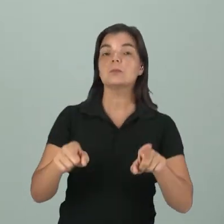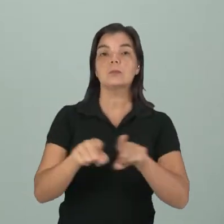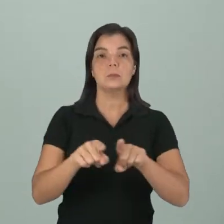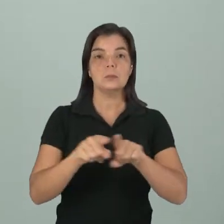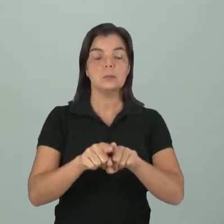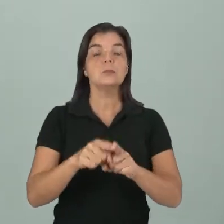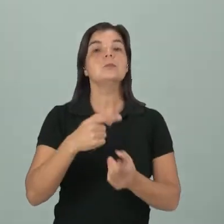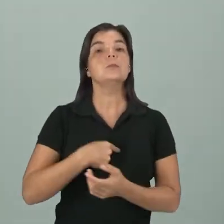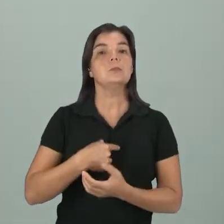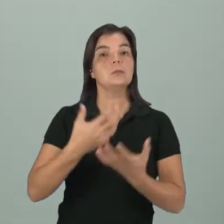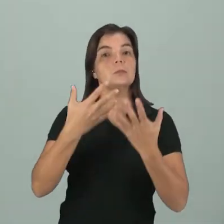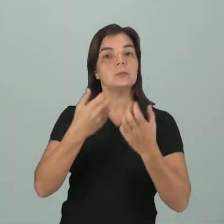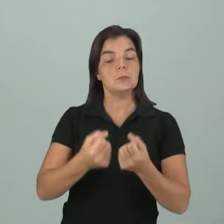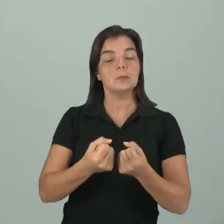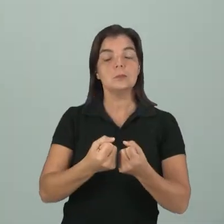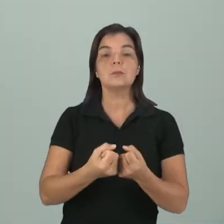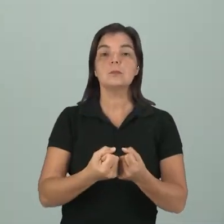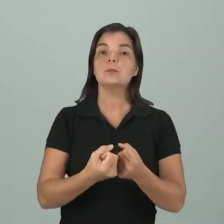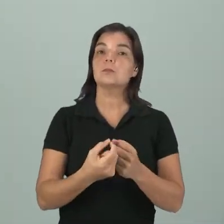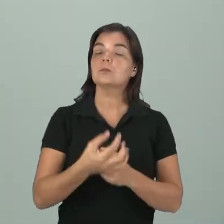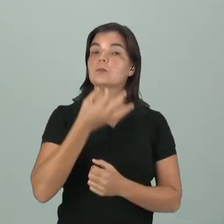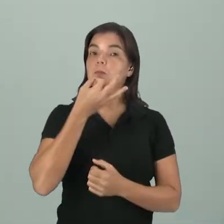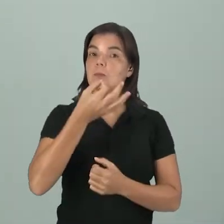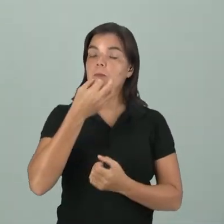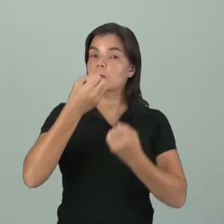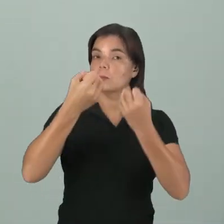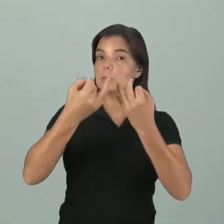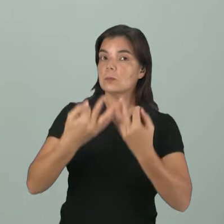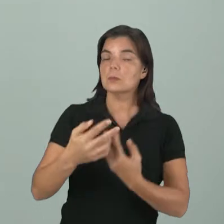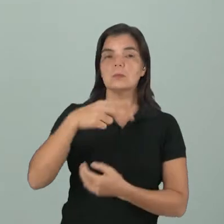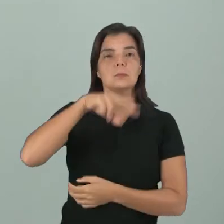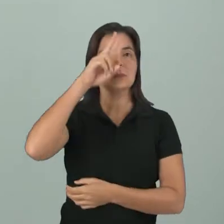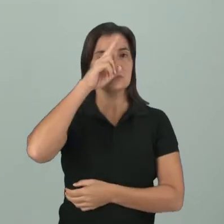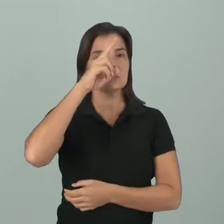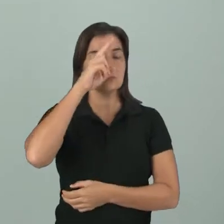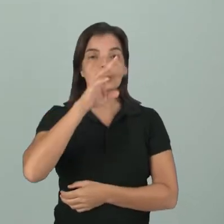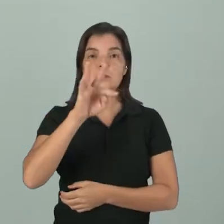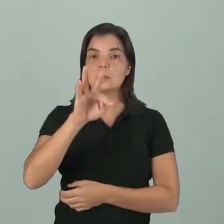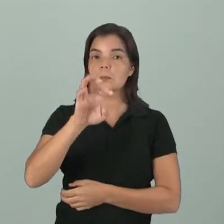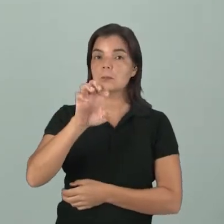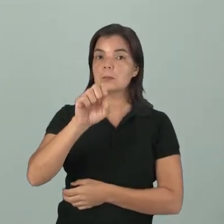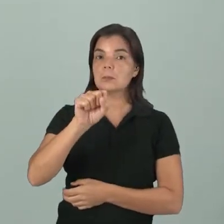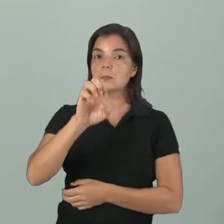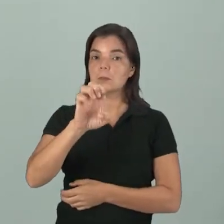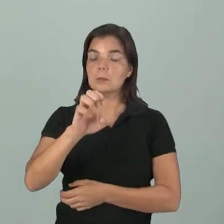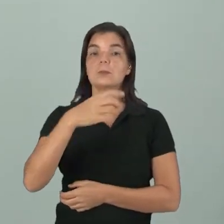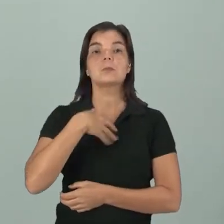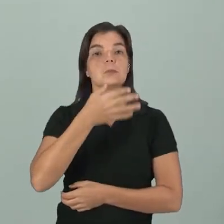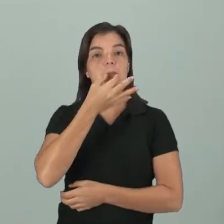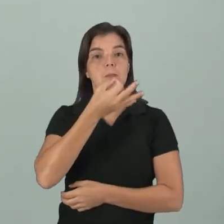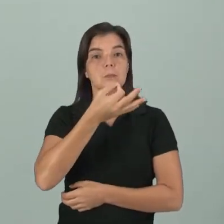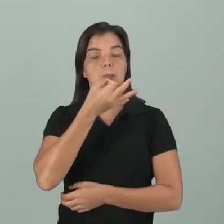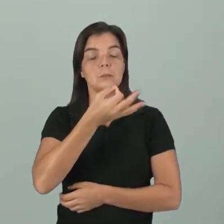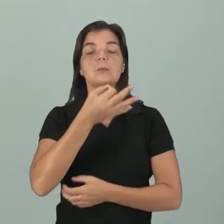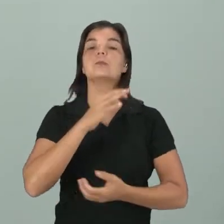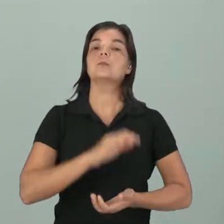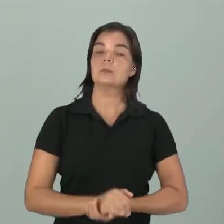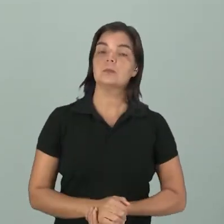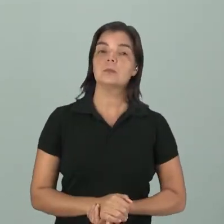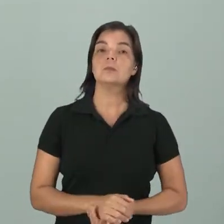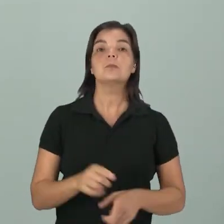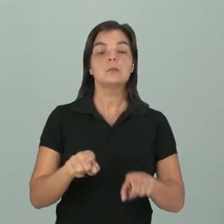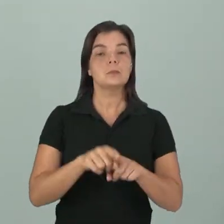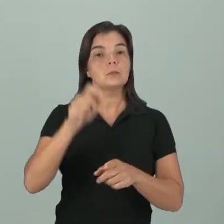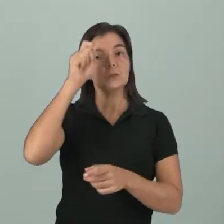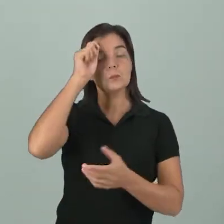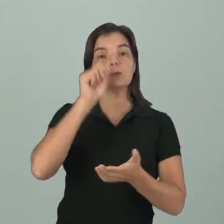uma tese com justificativas, com argumentos. Lembram o que é tese? Tese é o posicionamento, é a opinião